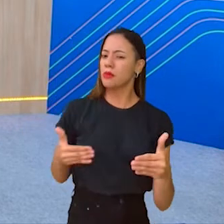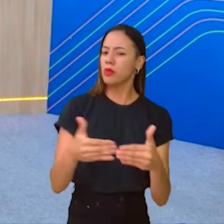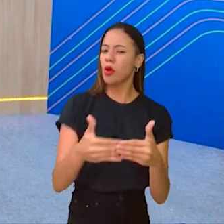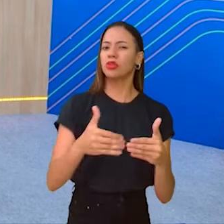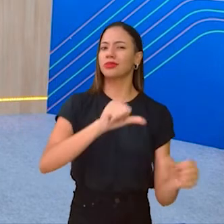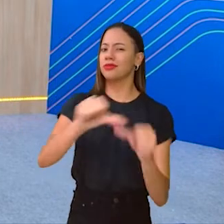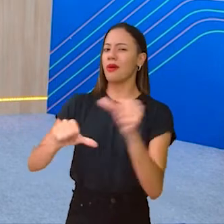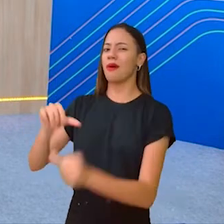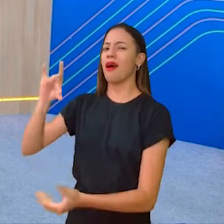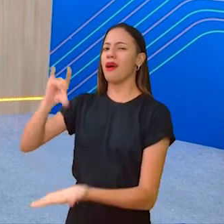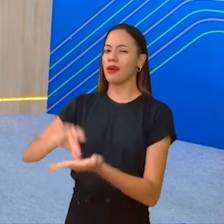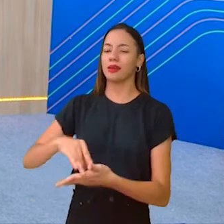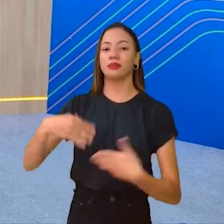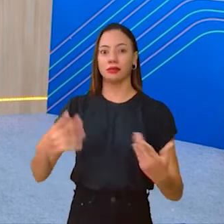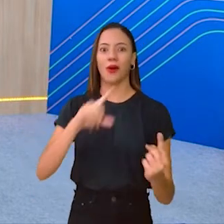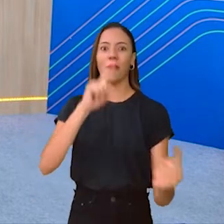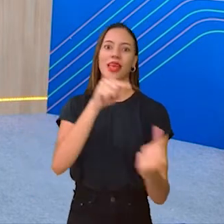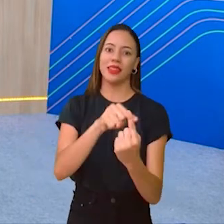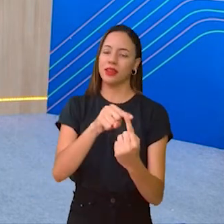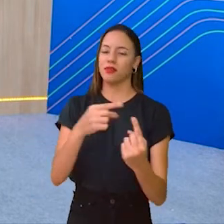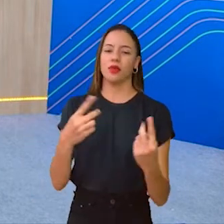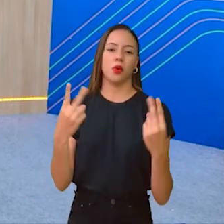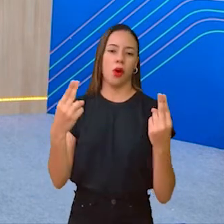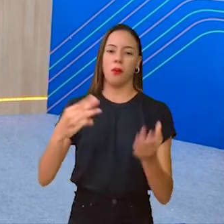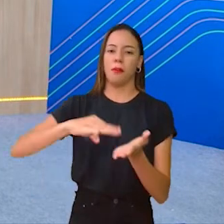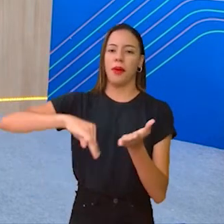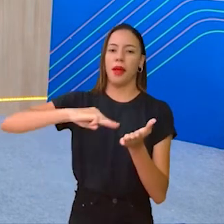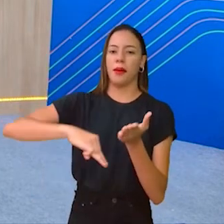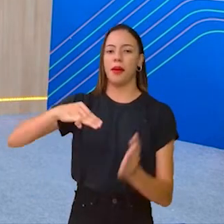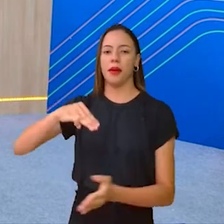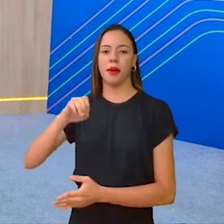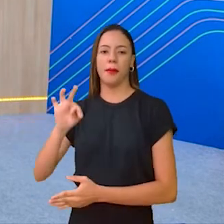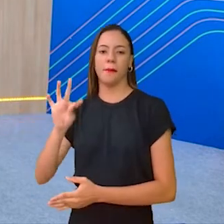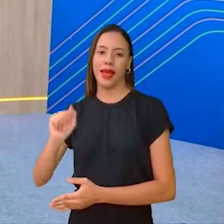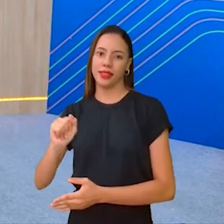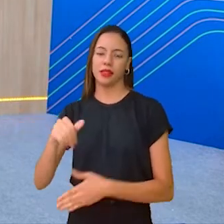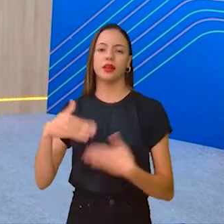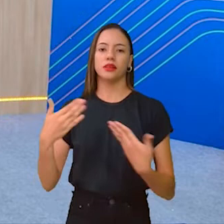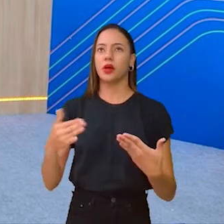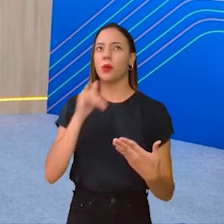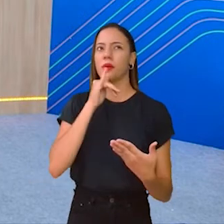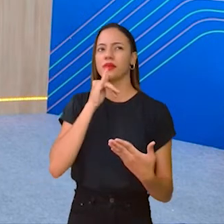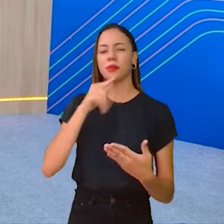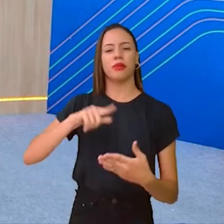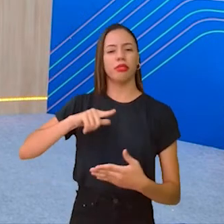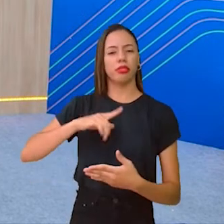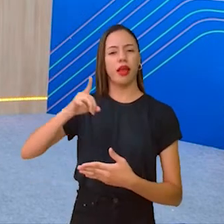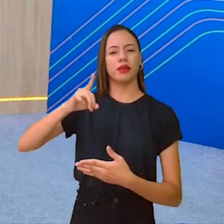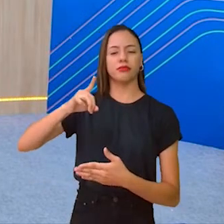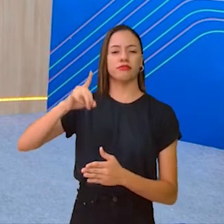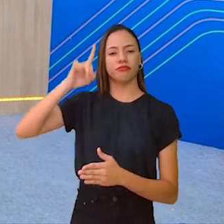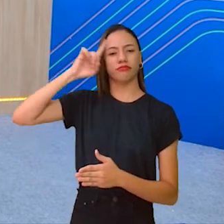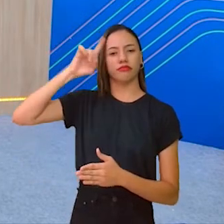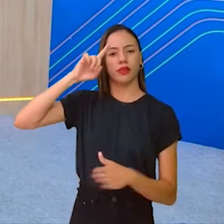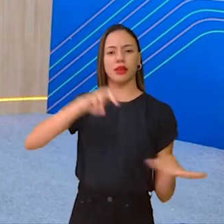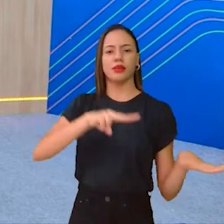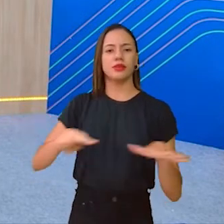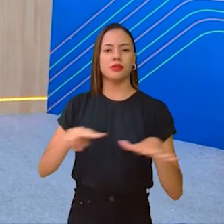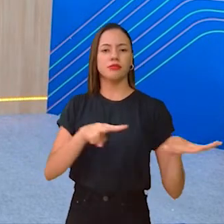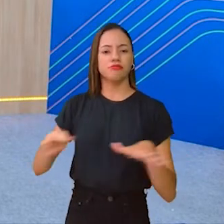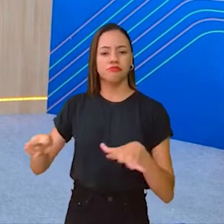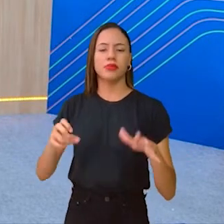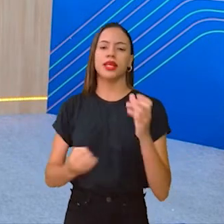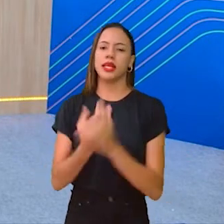do caminho, né? Que são as metas, são os objetivos, né? Então, traçar os objetivos semanais, traçar os objetivos de